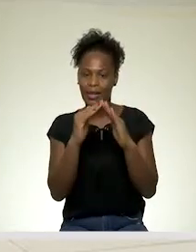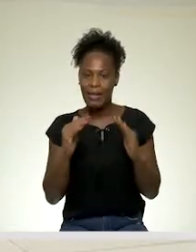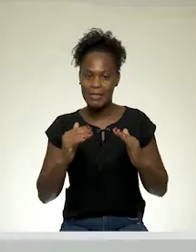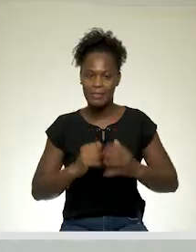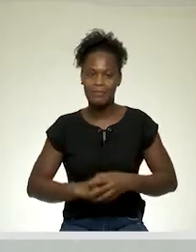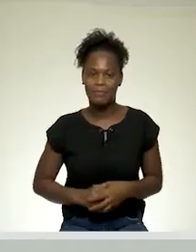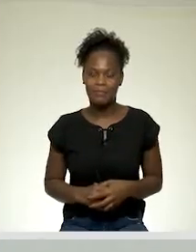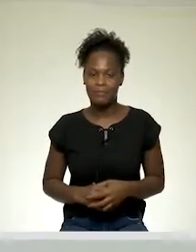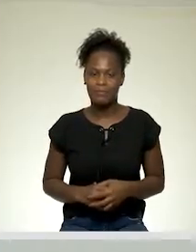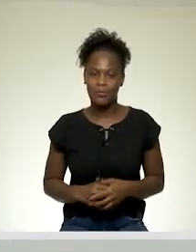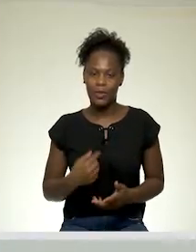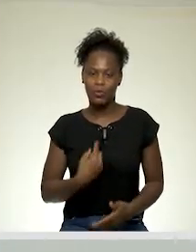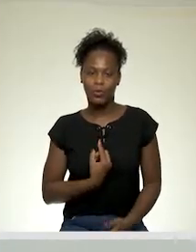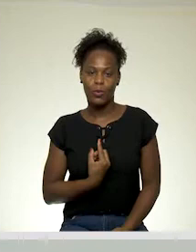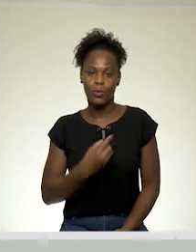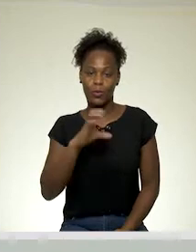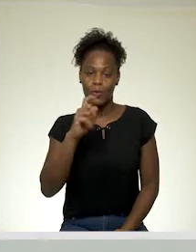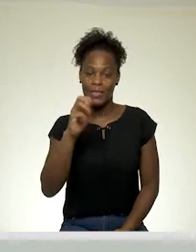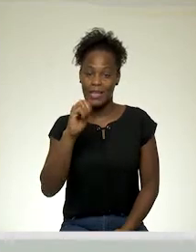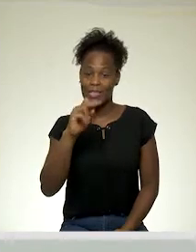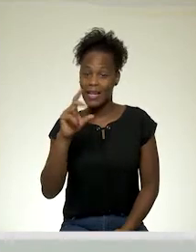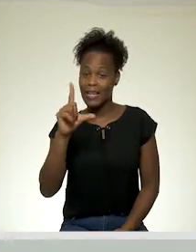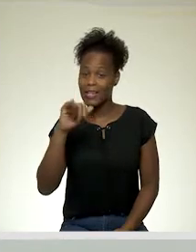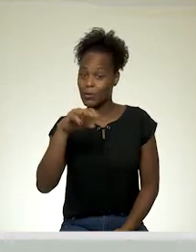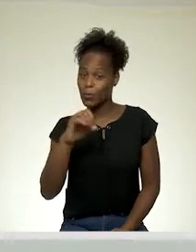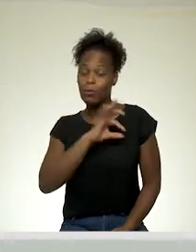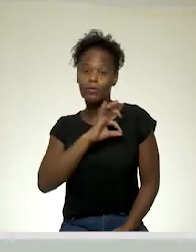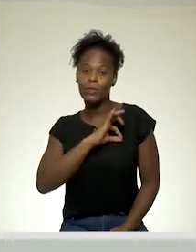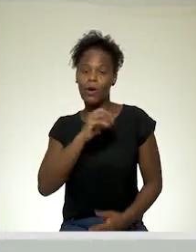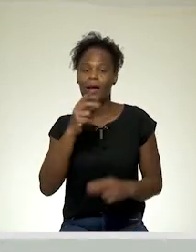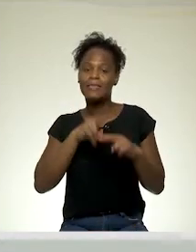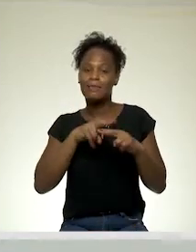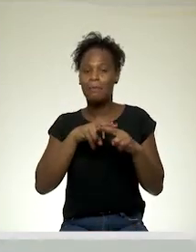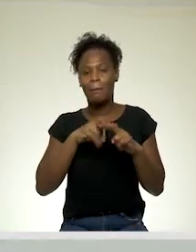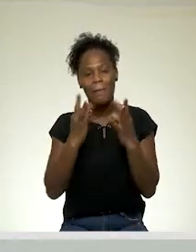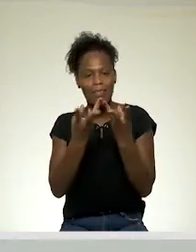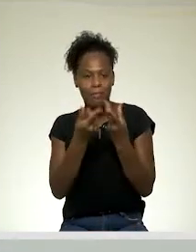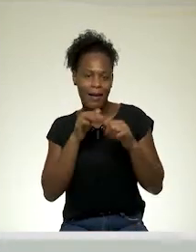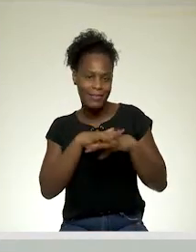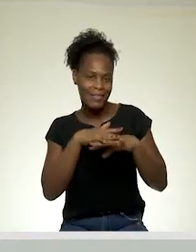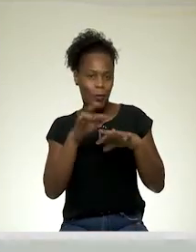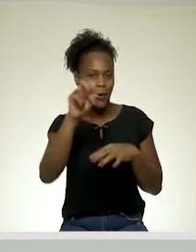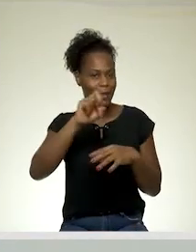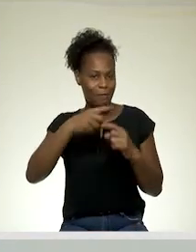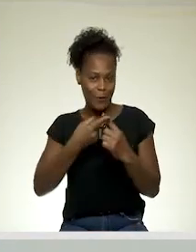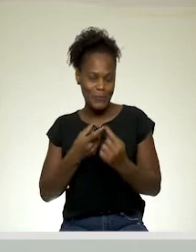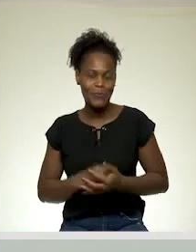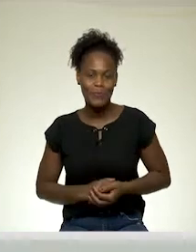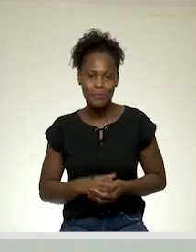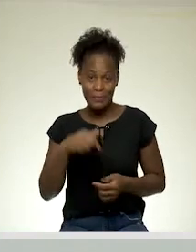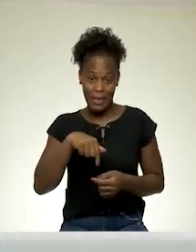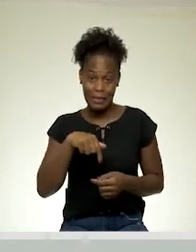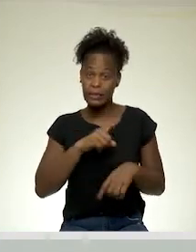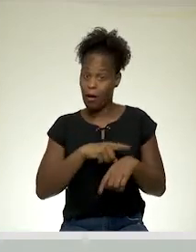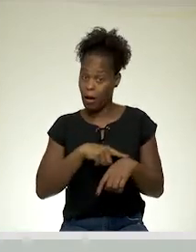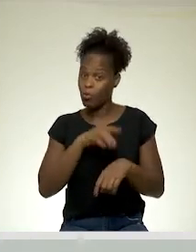Casa. Eu sou César Lino, professor da disciplina de Matemática do 8º ano. Nesta época de